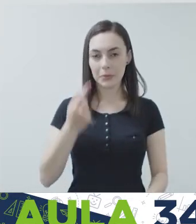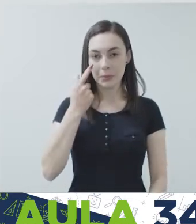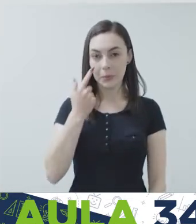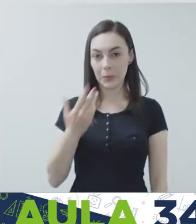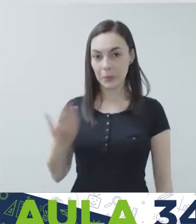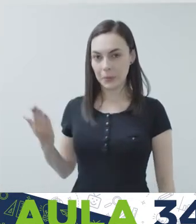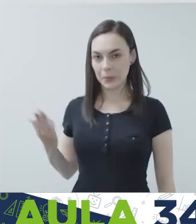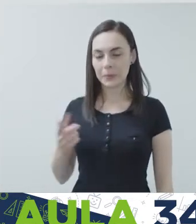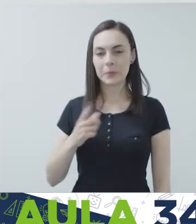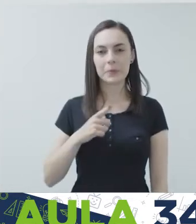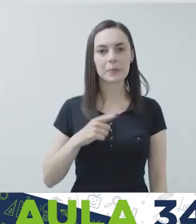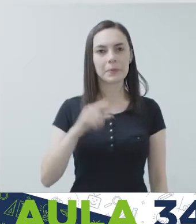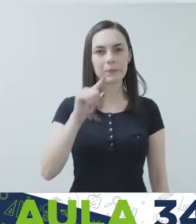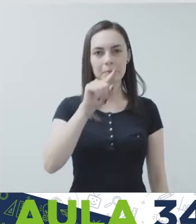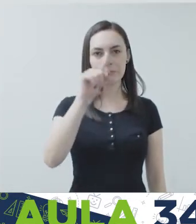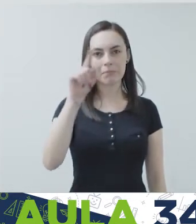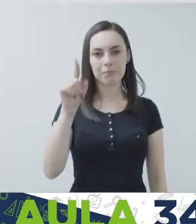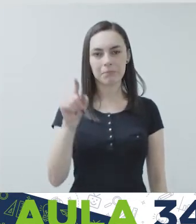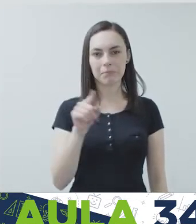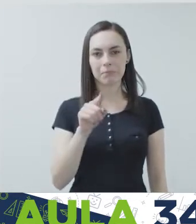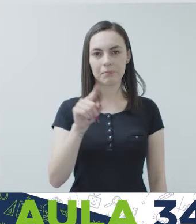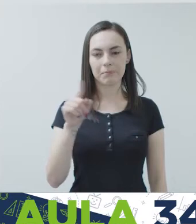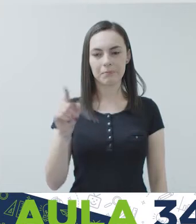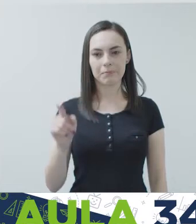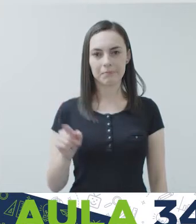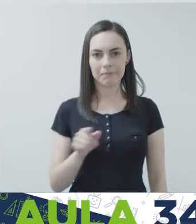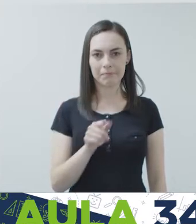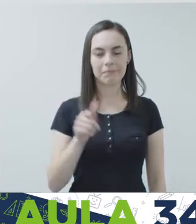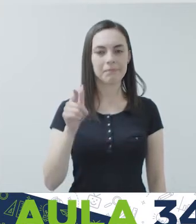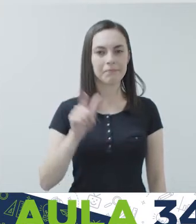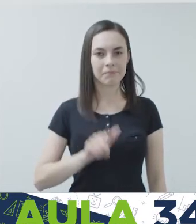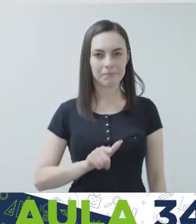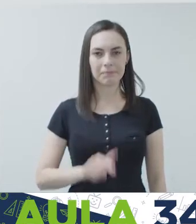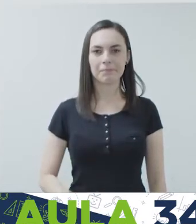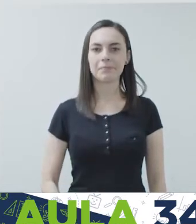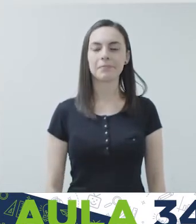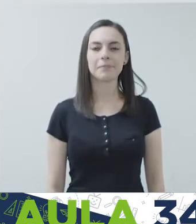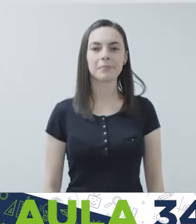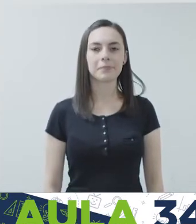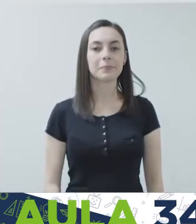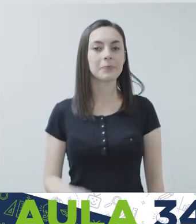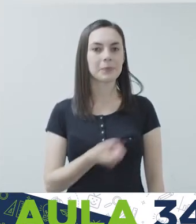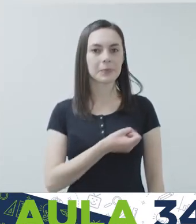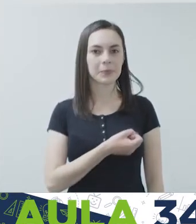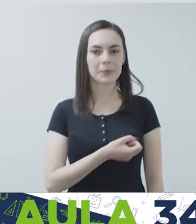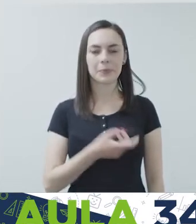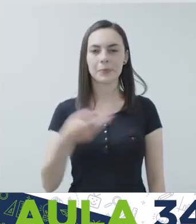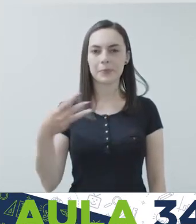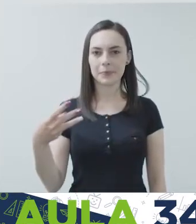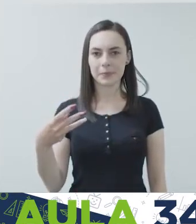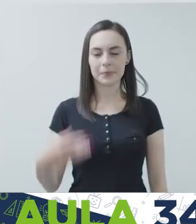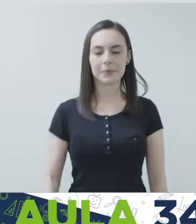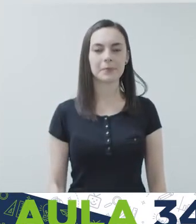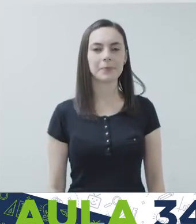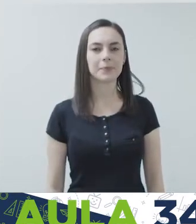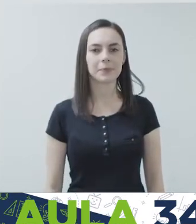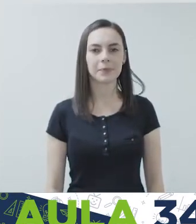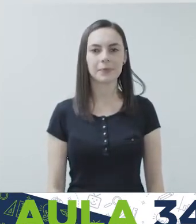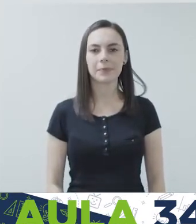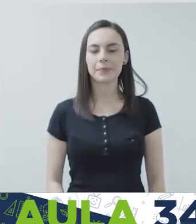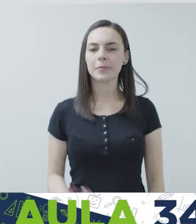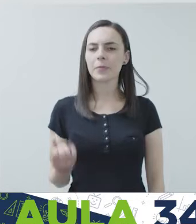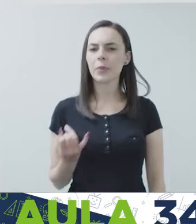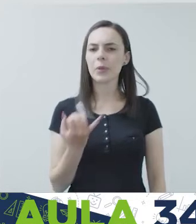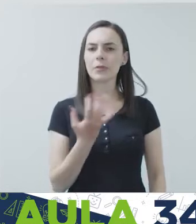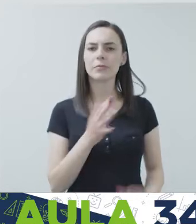uma volta e mais uma volta aqui. Este é o número 3. Qual é a